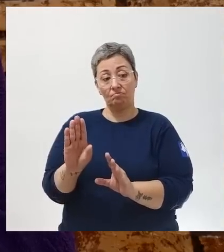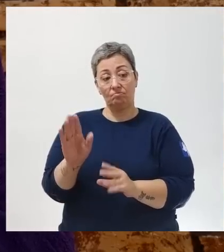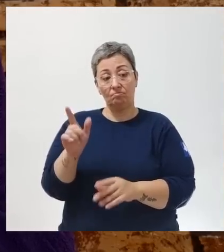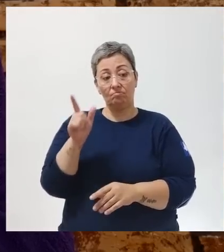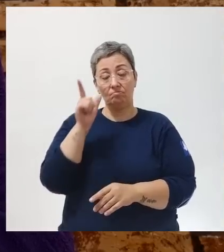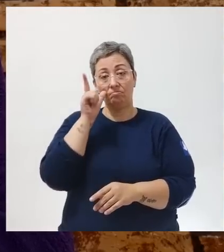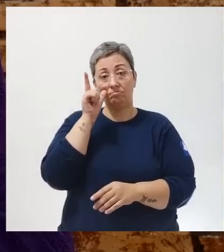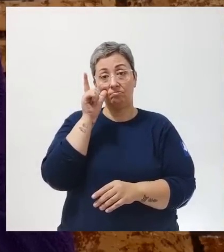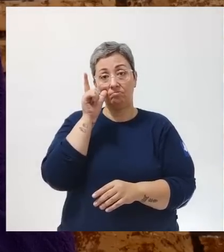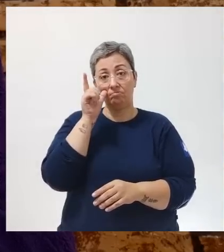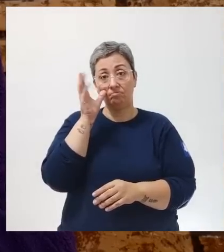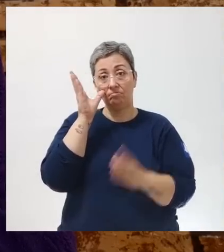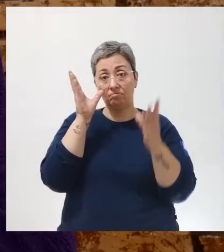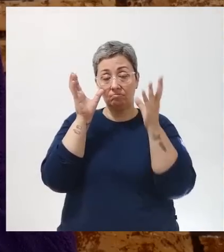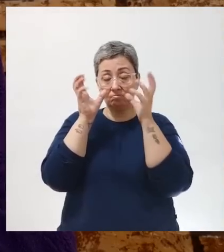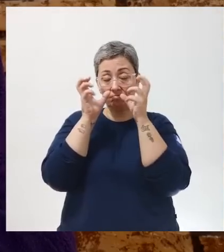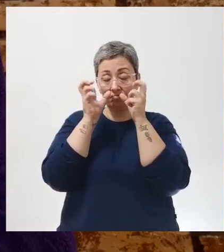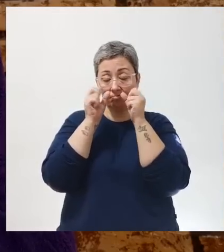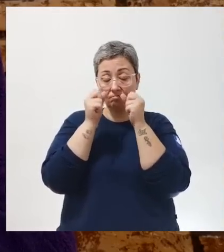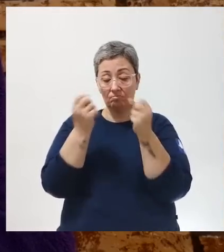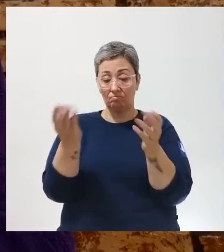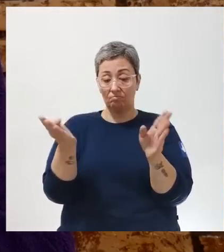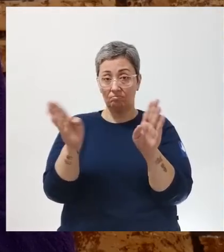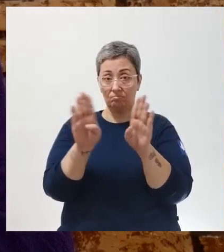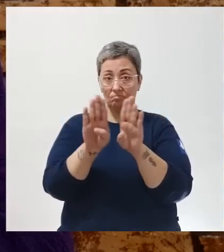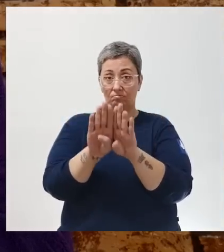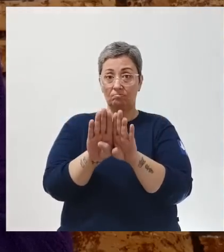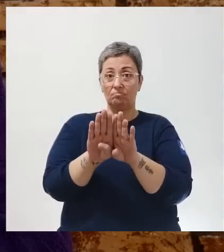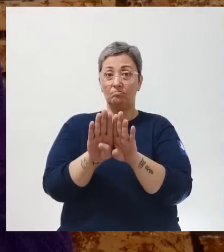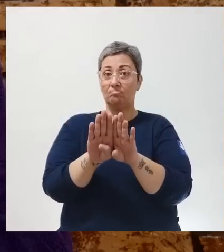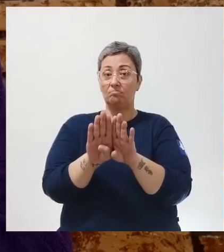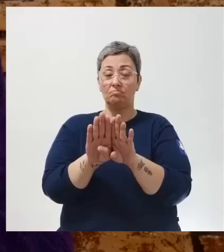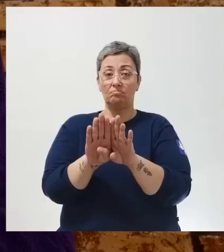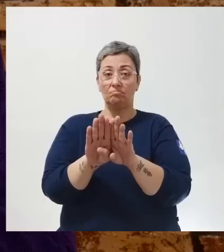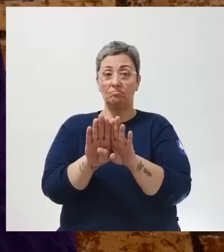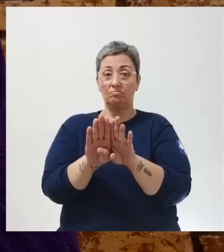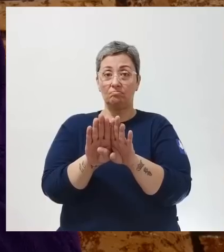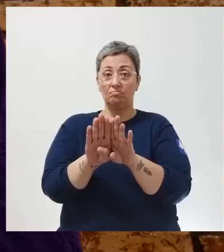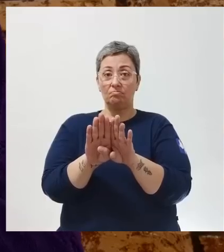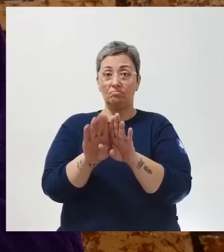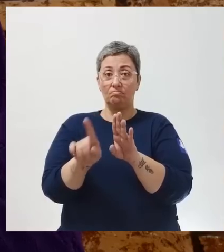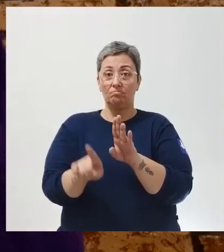fechou para sempre a porta.